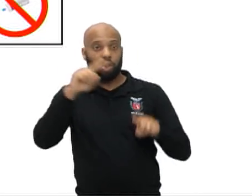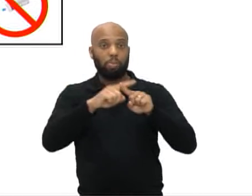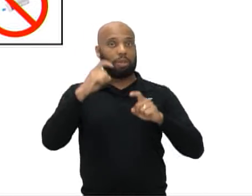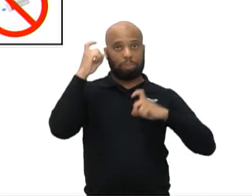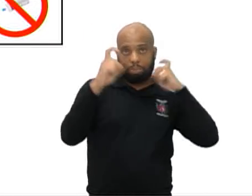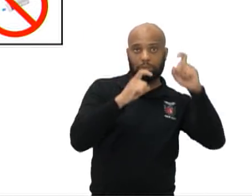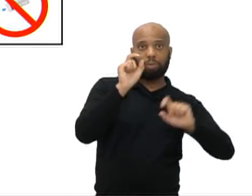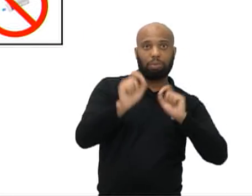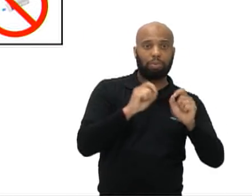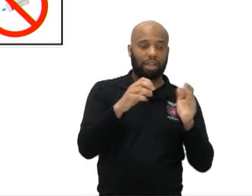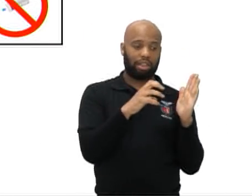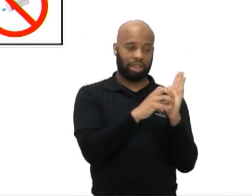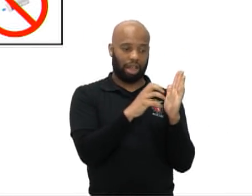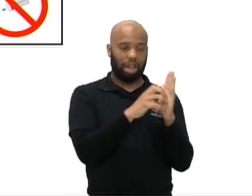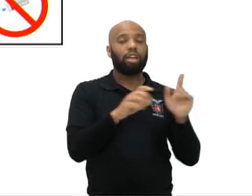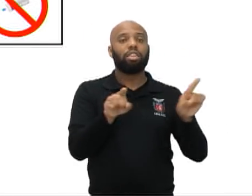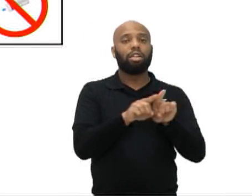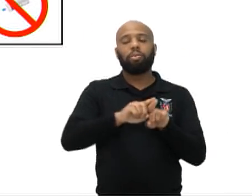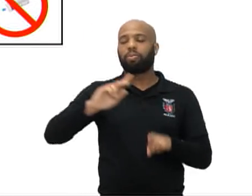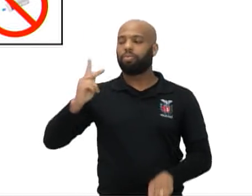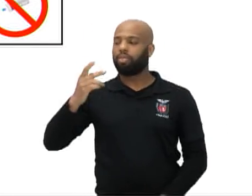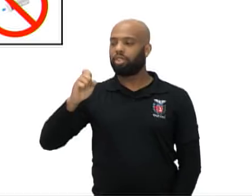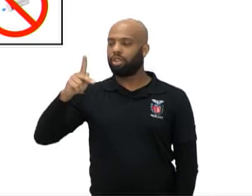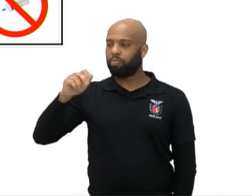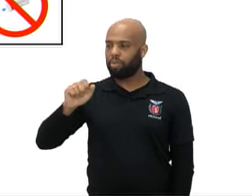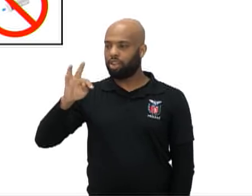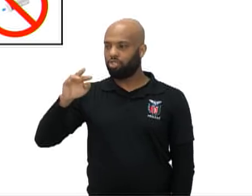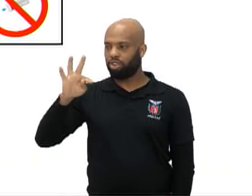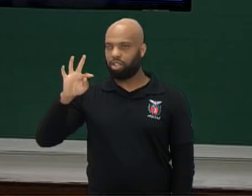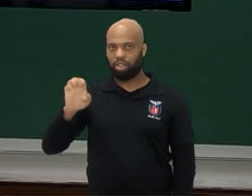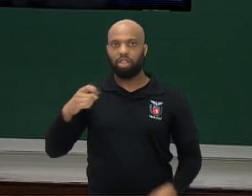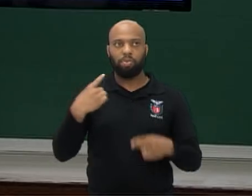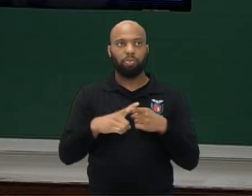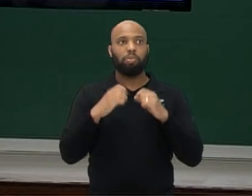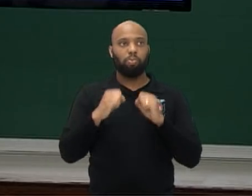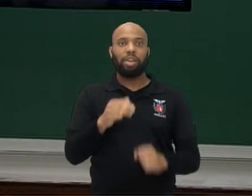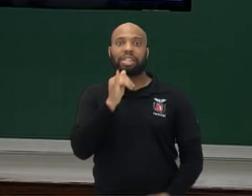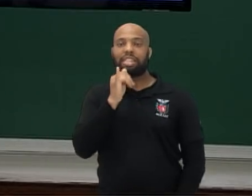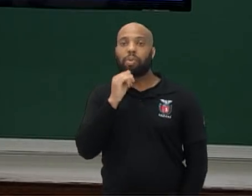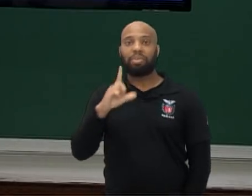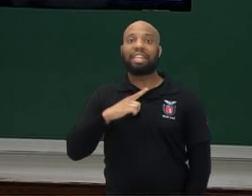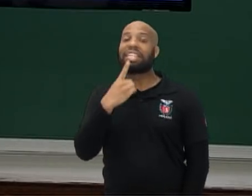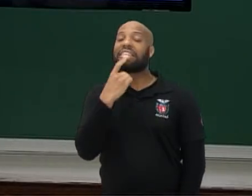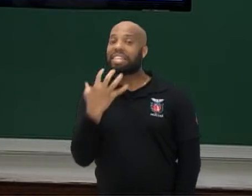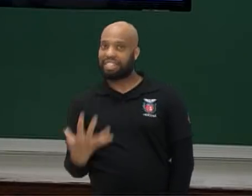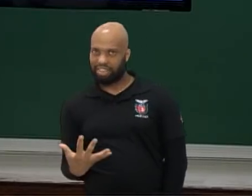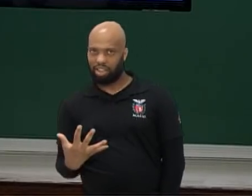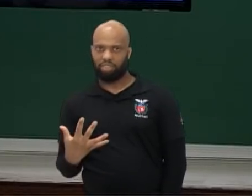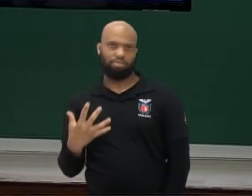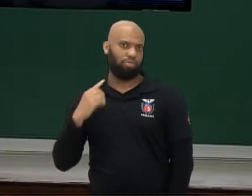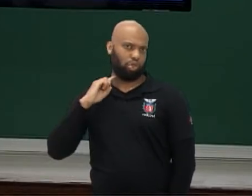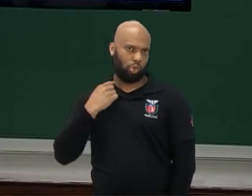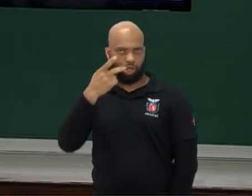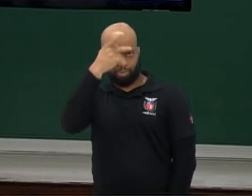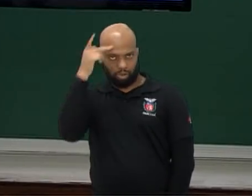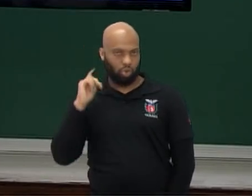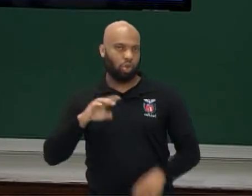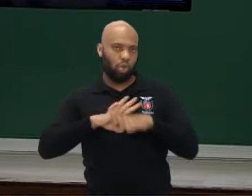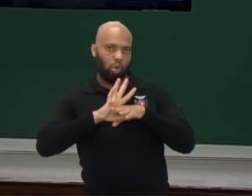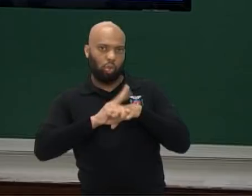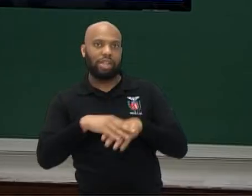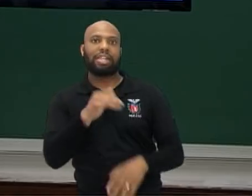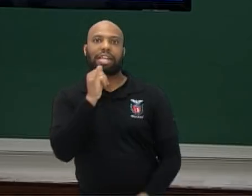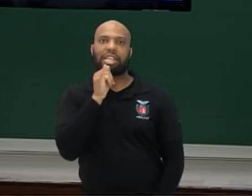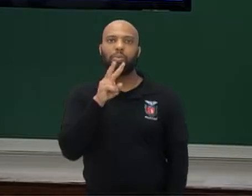e a hepatite, porque podem ser transmitidas por objetos que estejam contaminados com o sangue de uma pessoa doente. Por exemplo, você vai